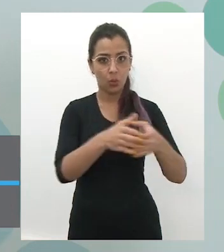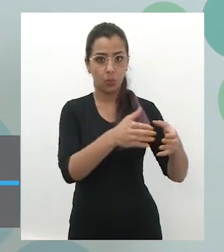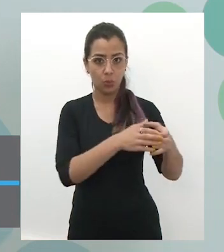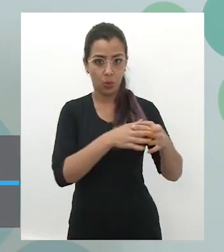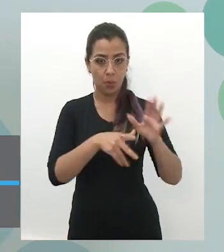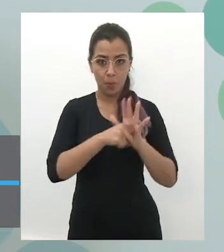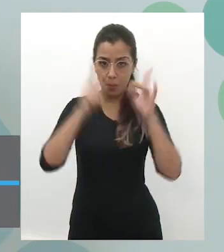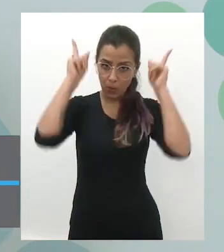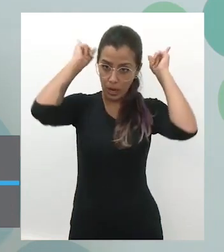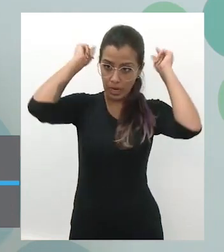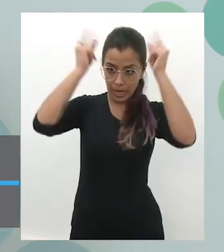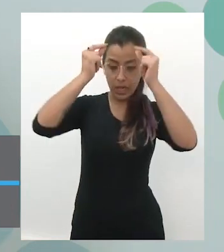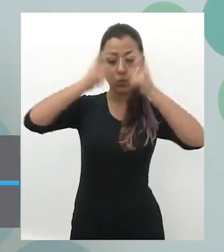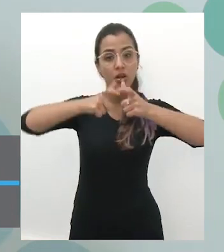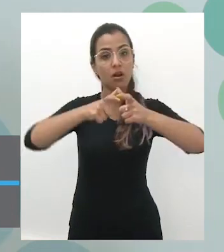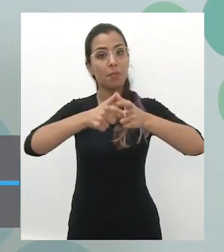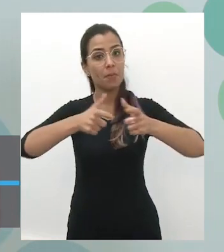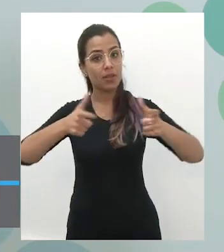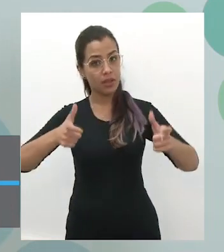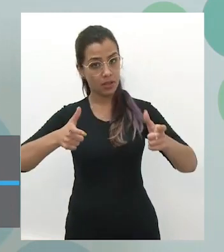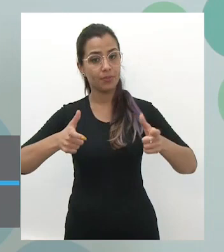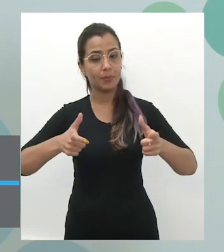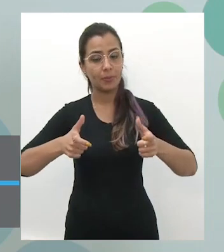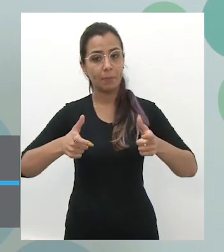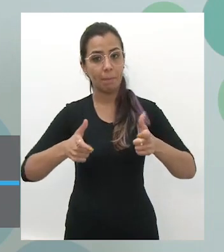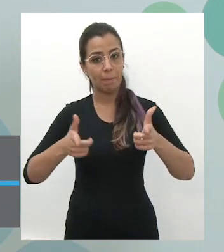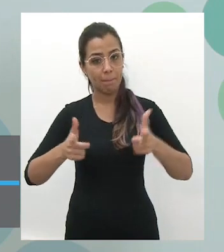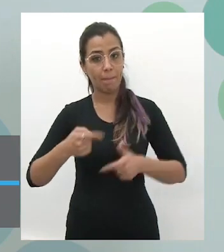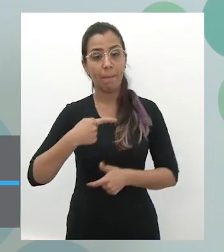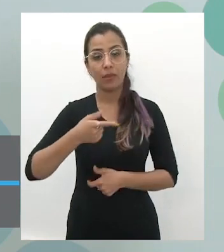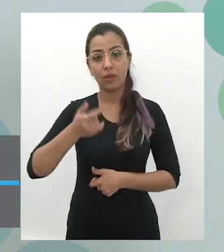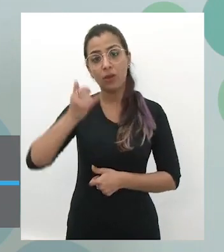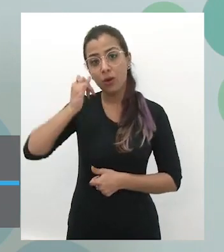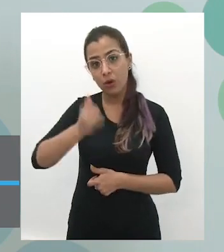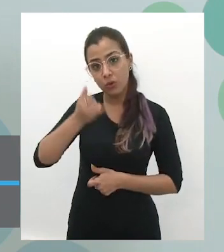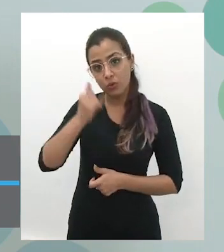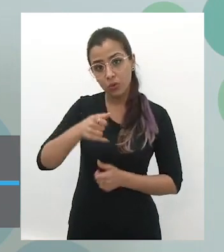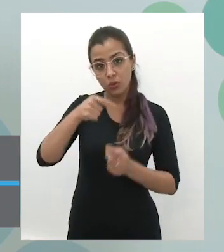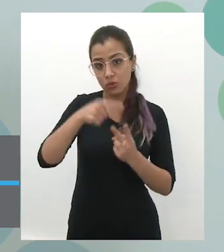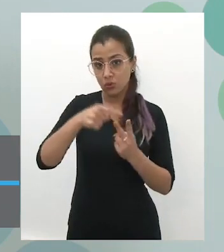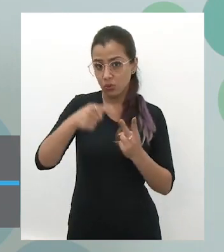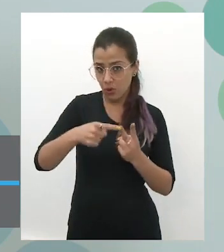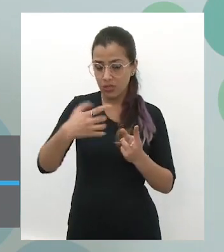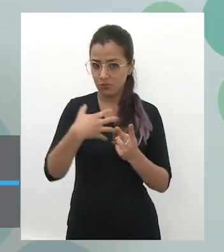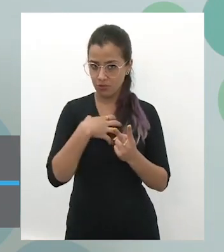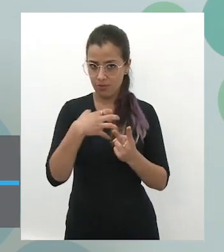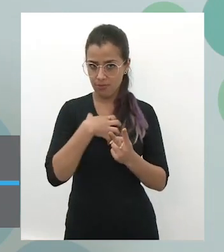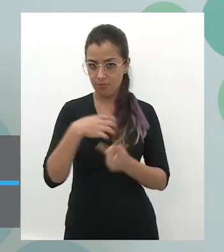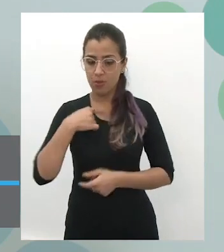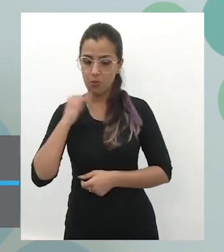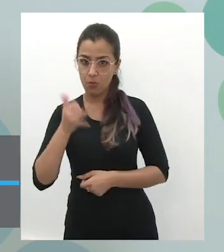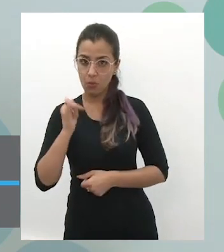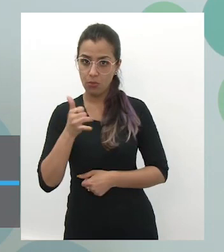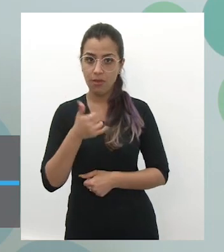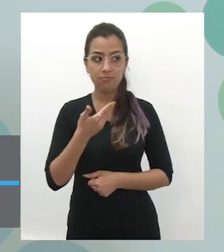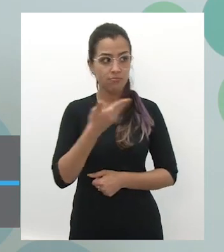os italiotas e os etruscos. Então, nós contamos a fundação também a partir aí desse viés